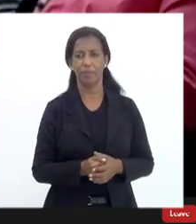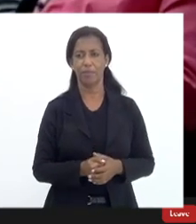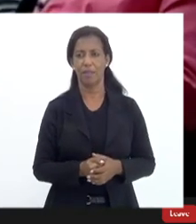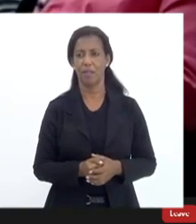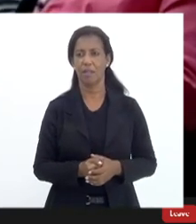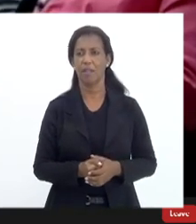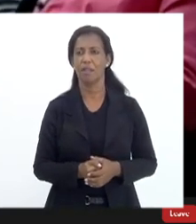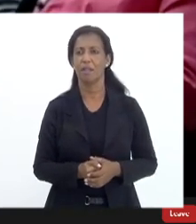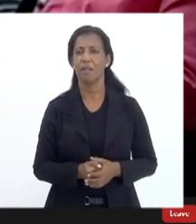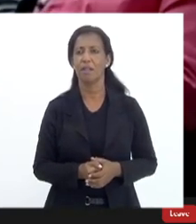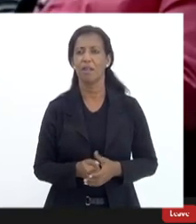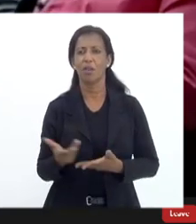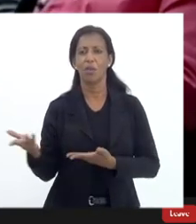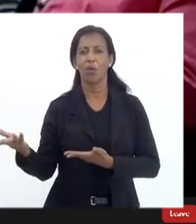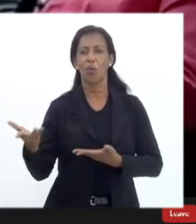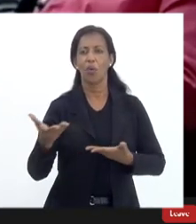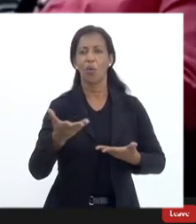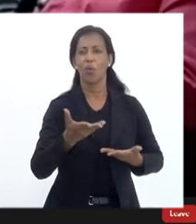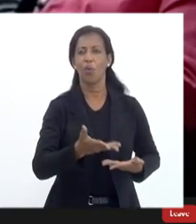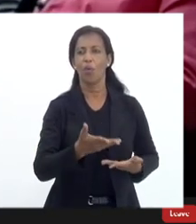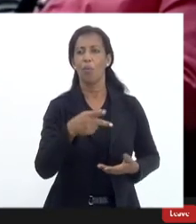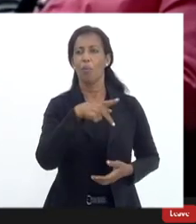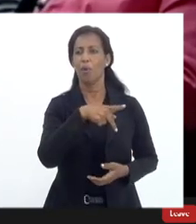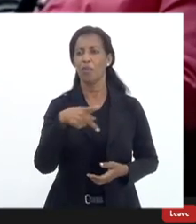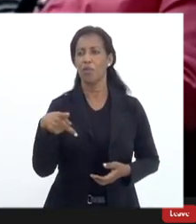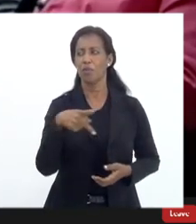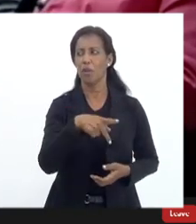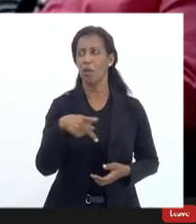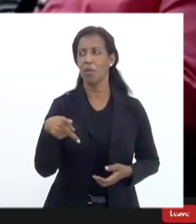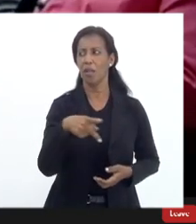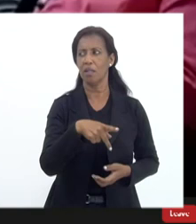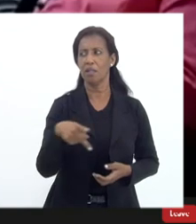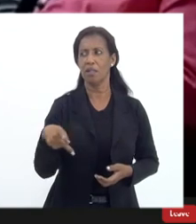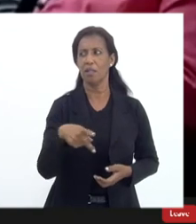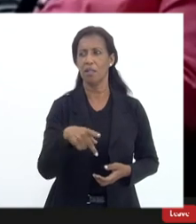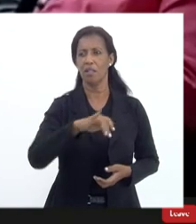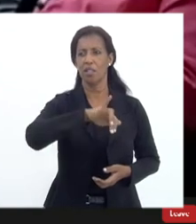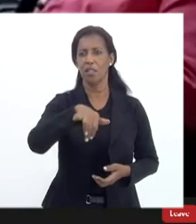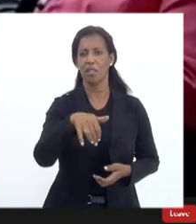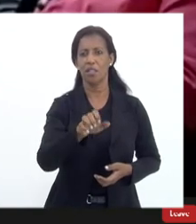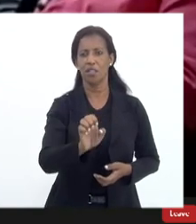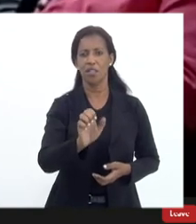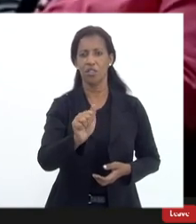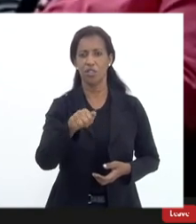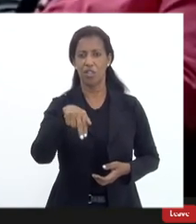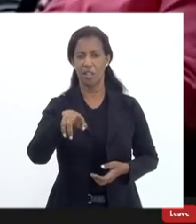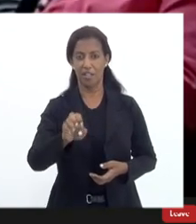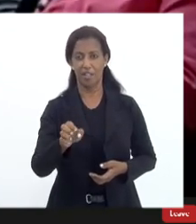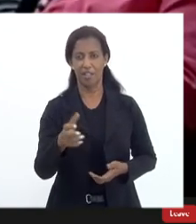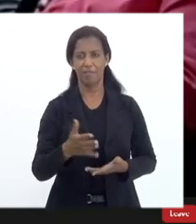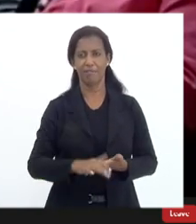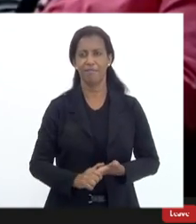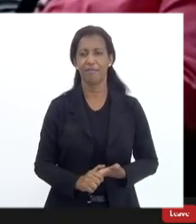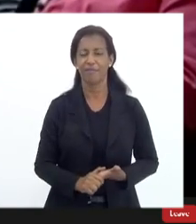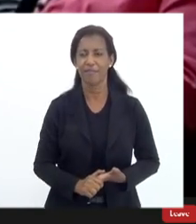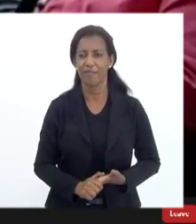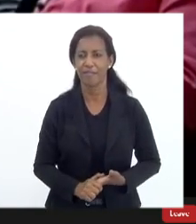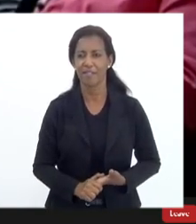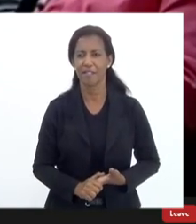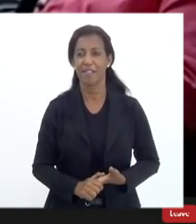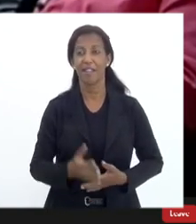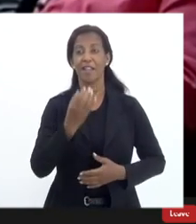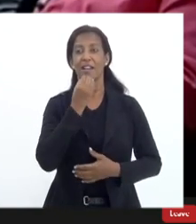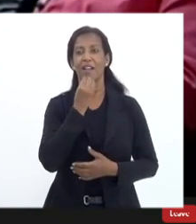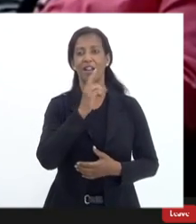mas antes disso, quero passar aqui a palavra para a professora Joinda para fazer a apresentação dela e também da equipe. Bom